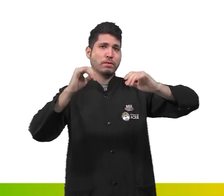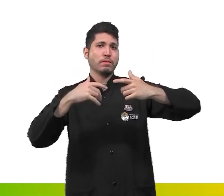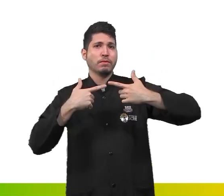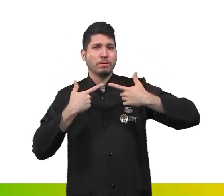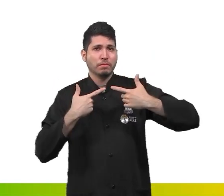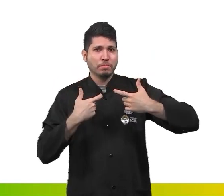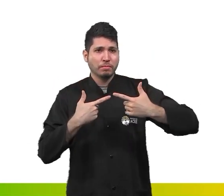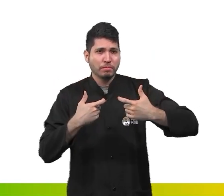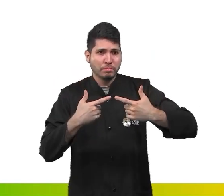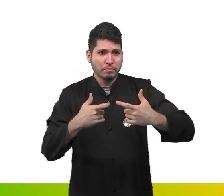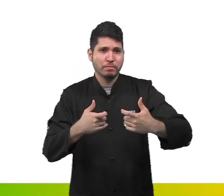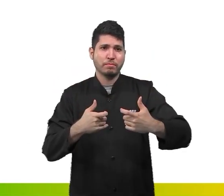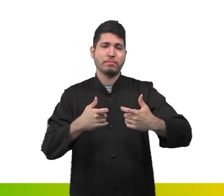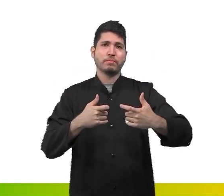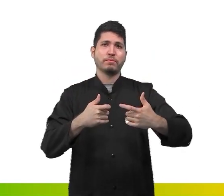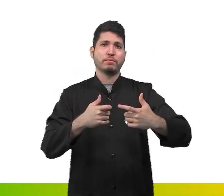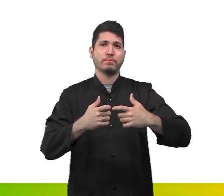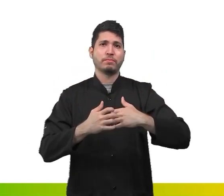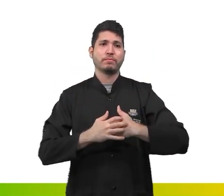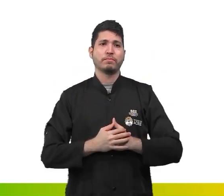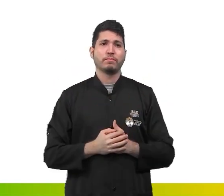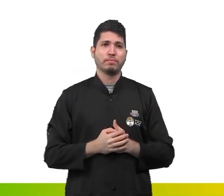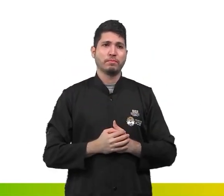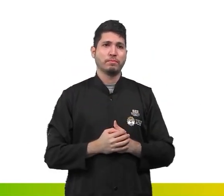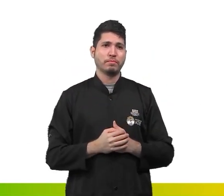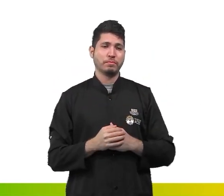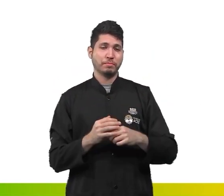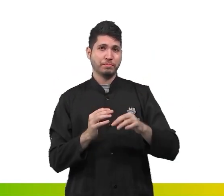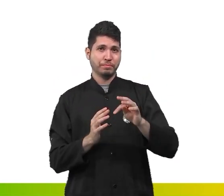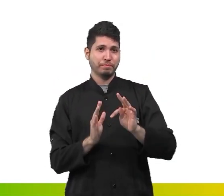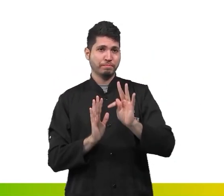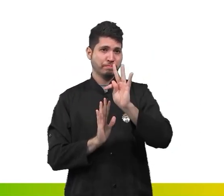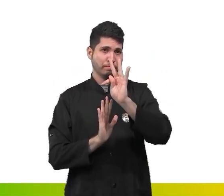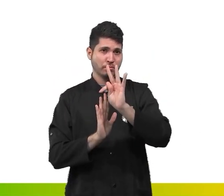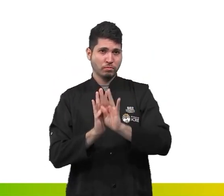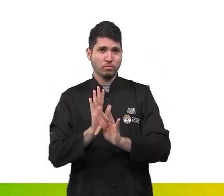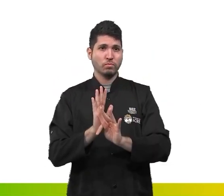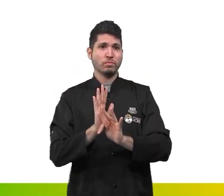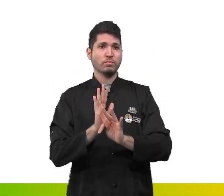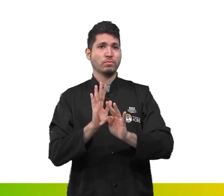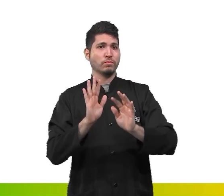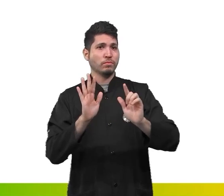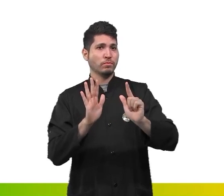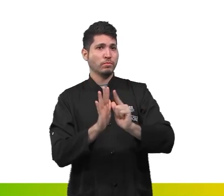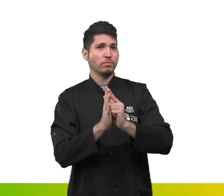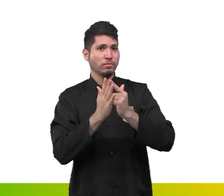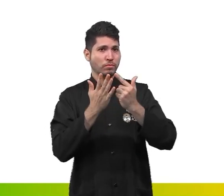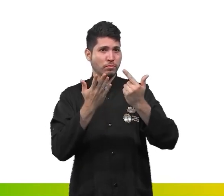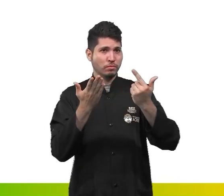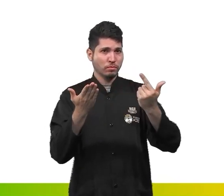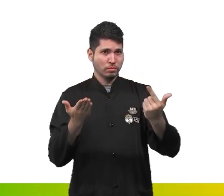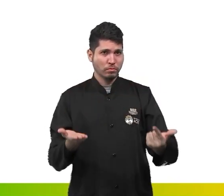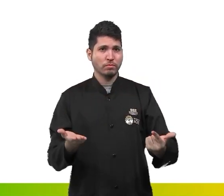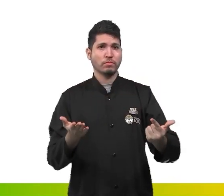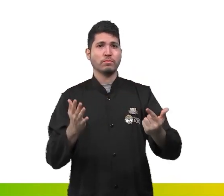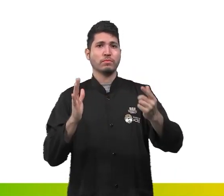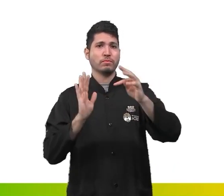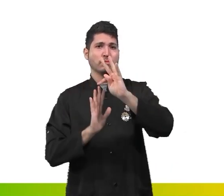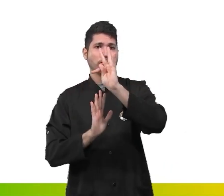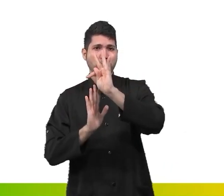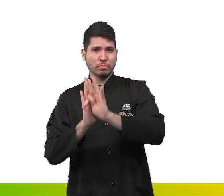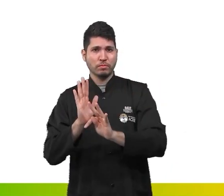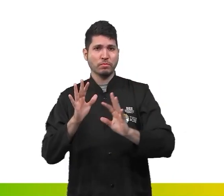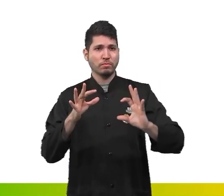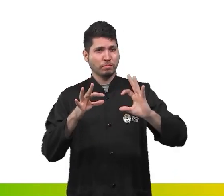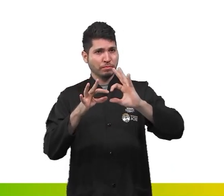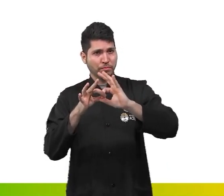a questão de número 1, enunciado. Os textos jornalísticos são os textos veiculados pelos jornais, revistas, rádio e televisão,